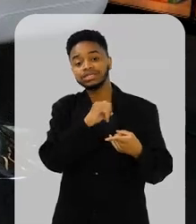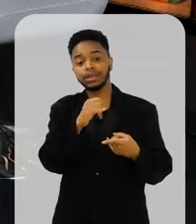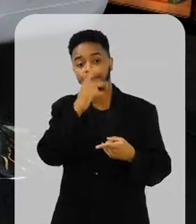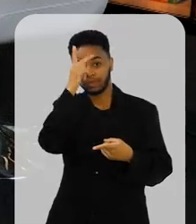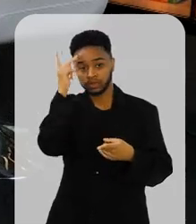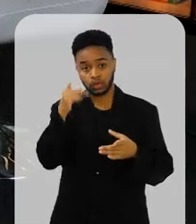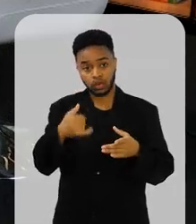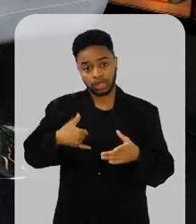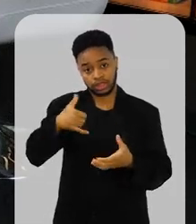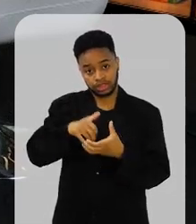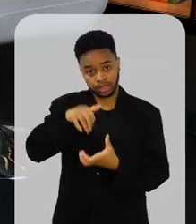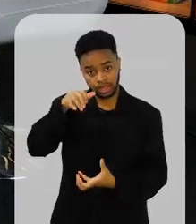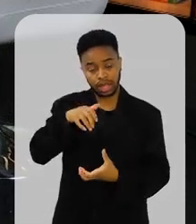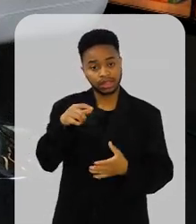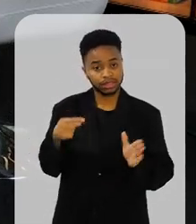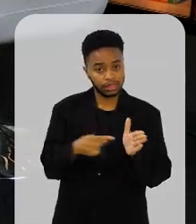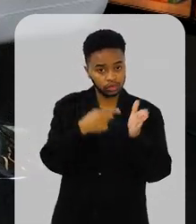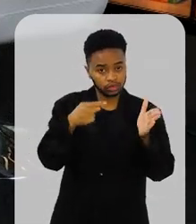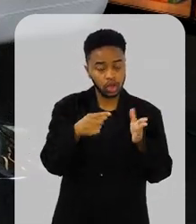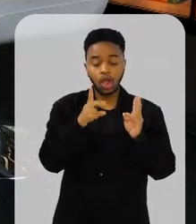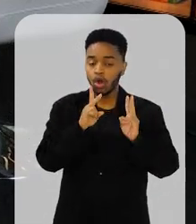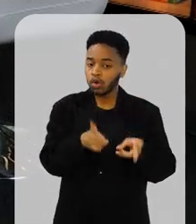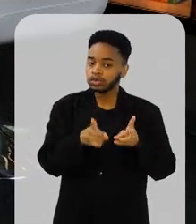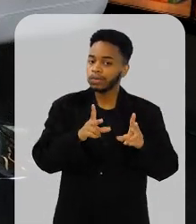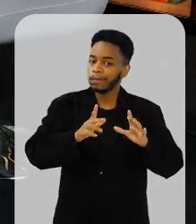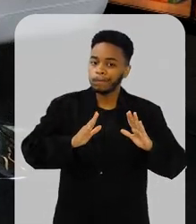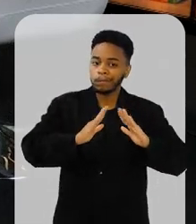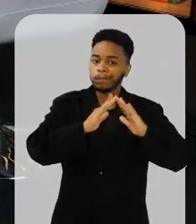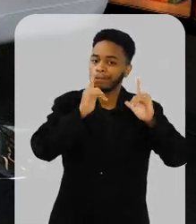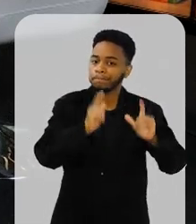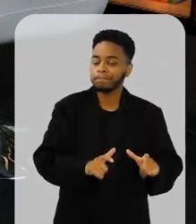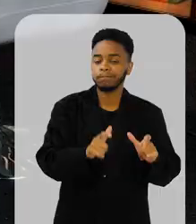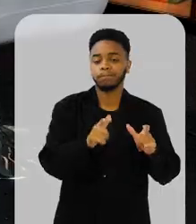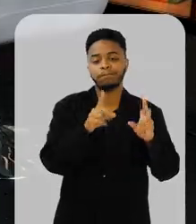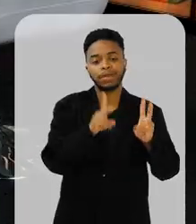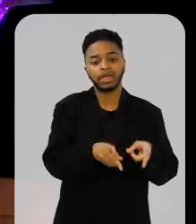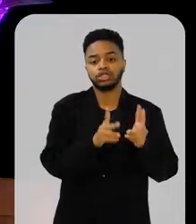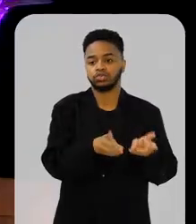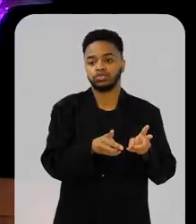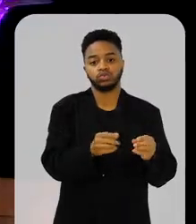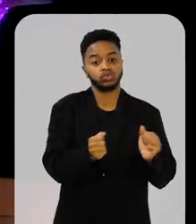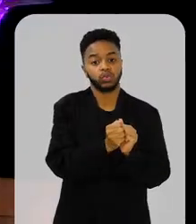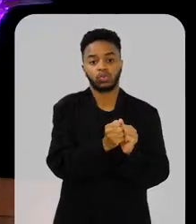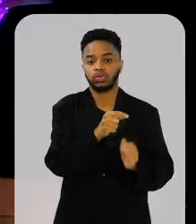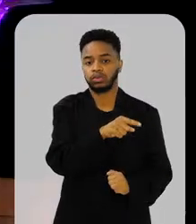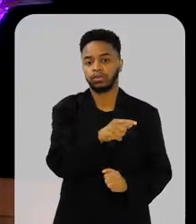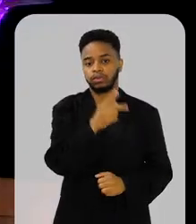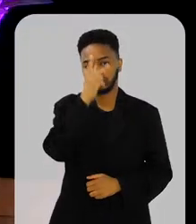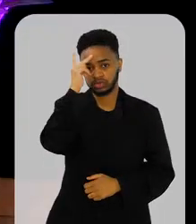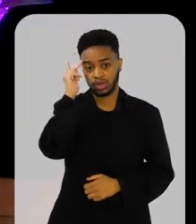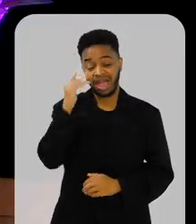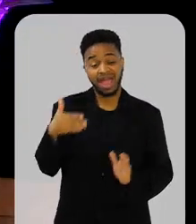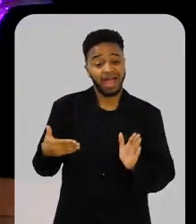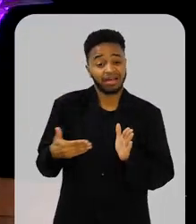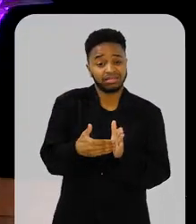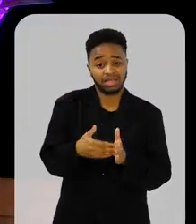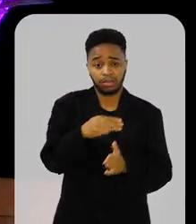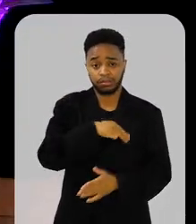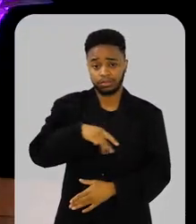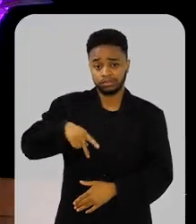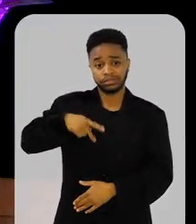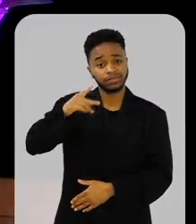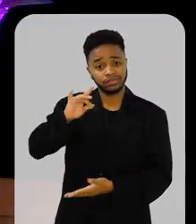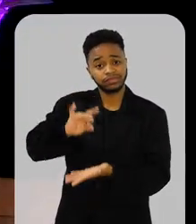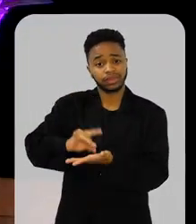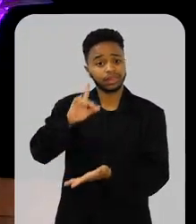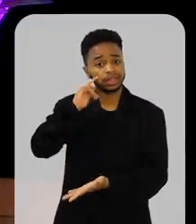idosa denuncie, ela vai continuar vivendo ali naquele espaço com seu violador, até que o Ministério